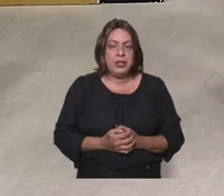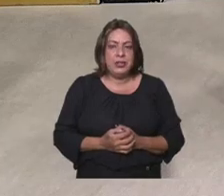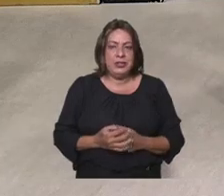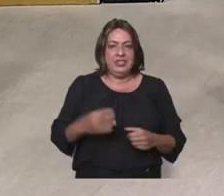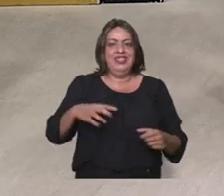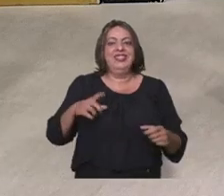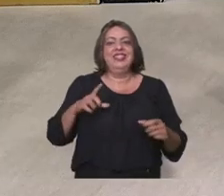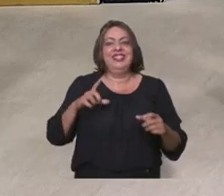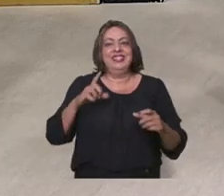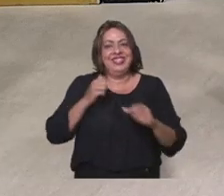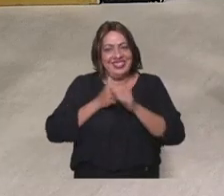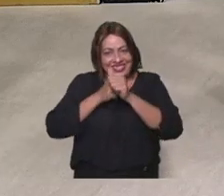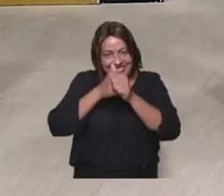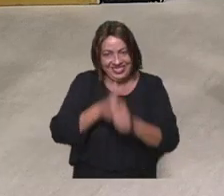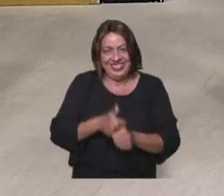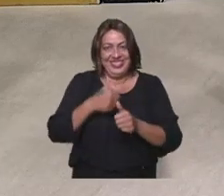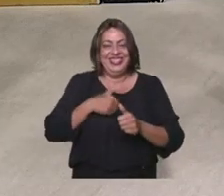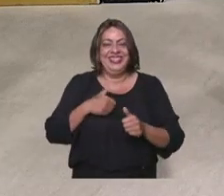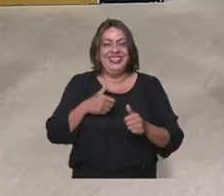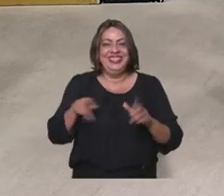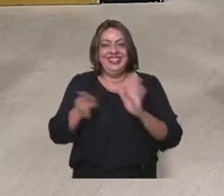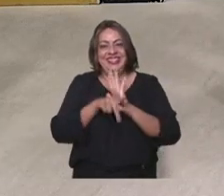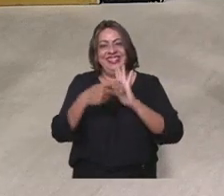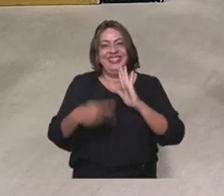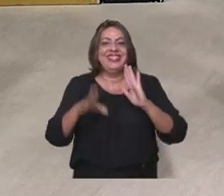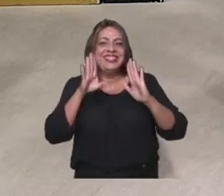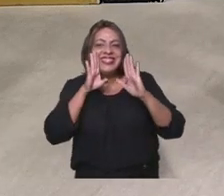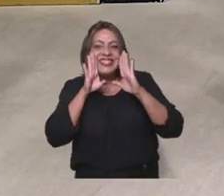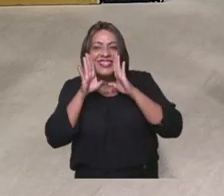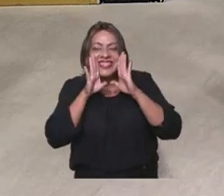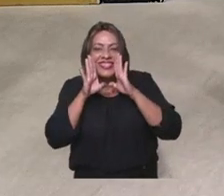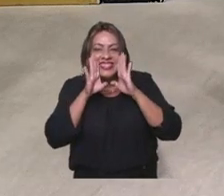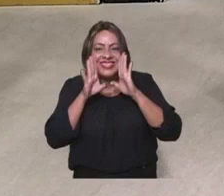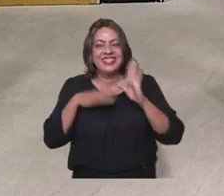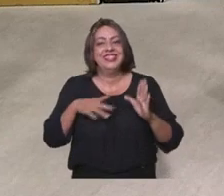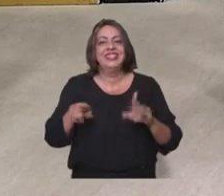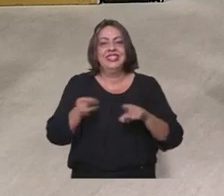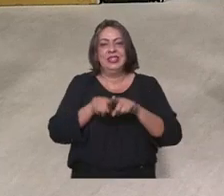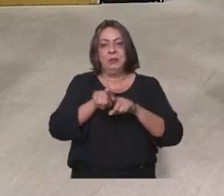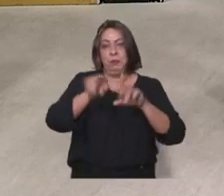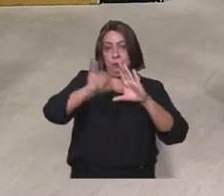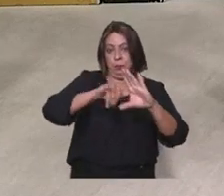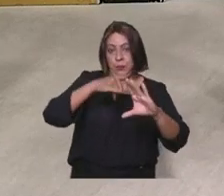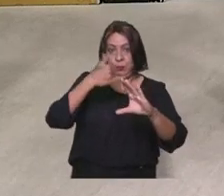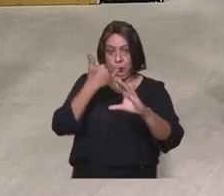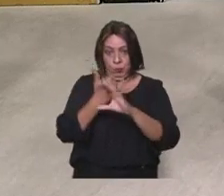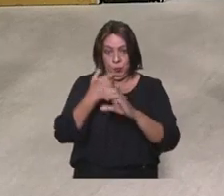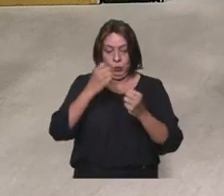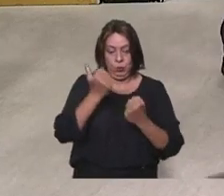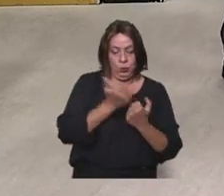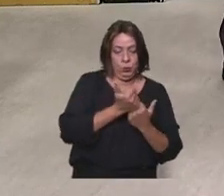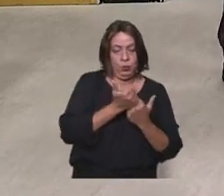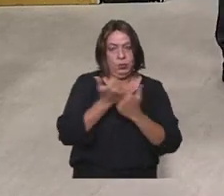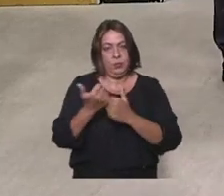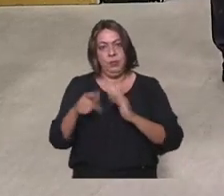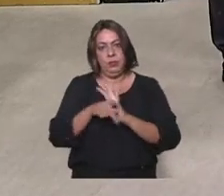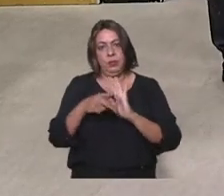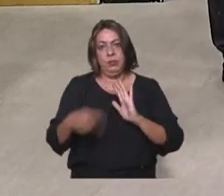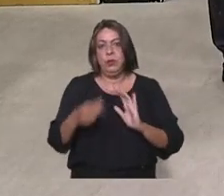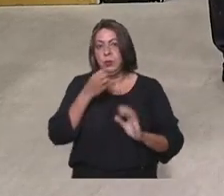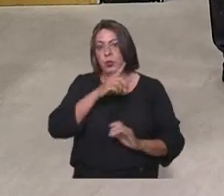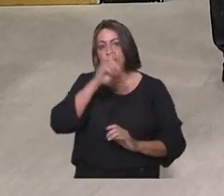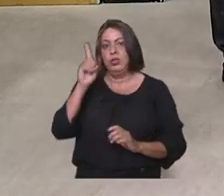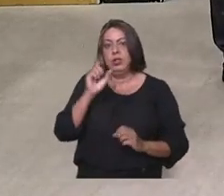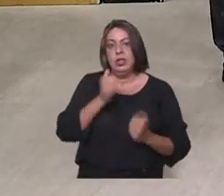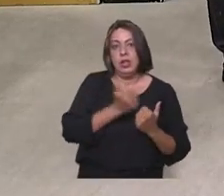internautas que nos acompanham através do Facebook, pelo canal do YouTube no Caju Cap, viu? Bom dia também aqui para as nossas assistentes.